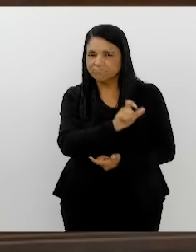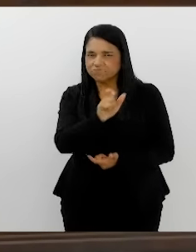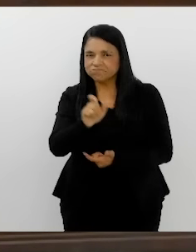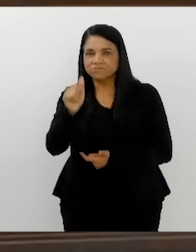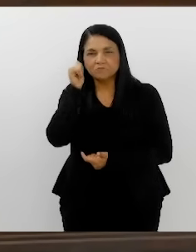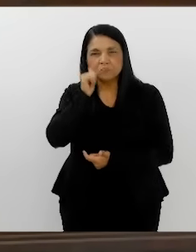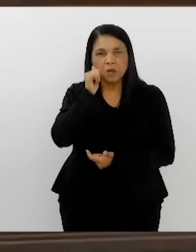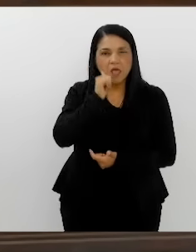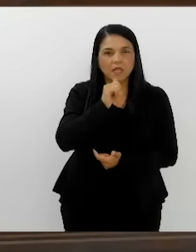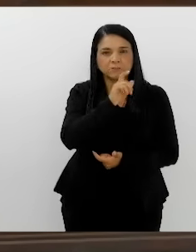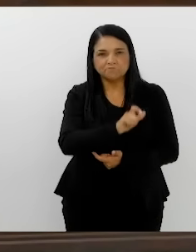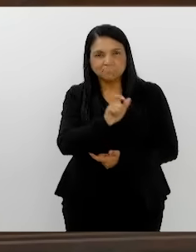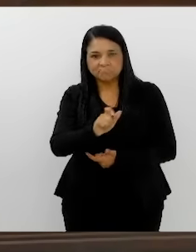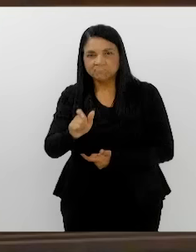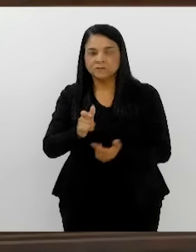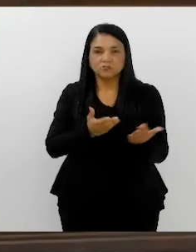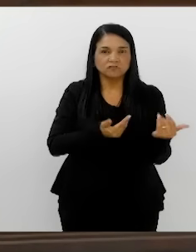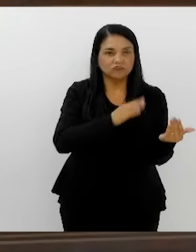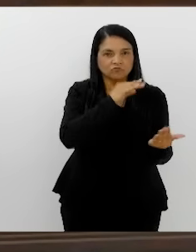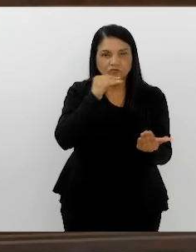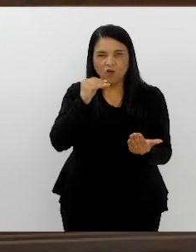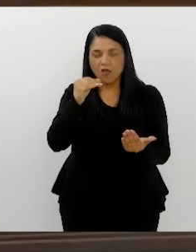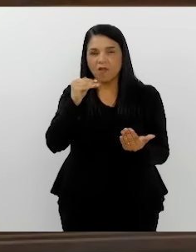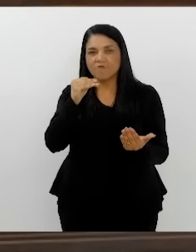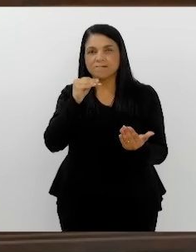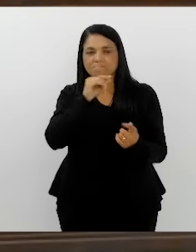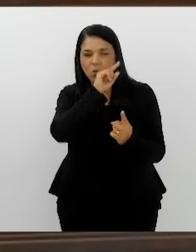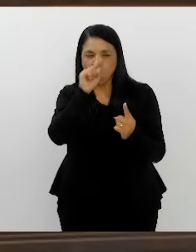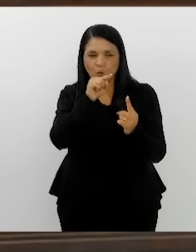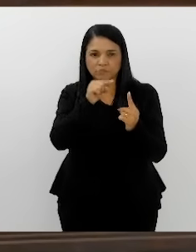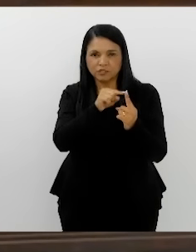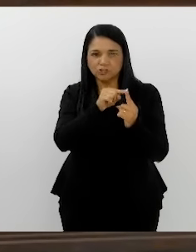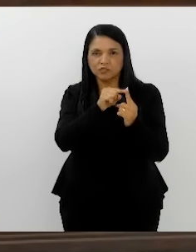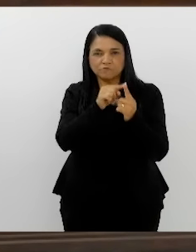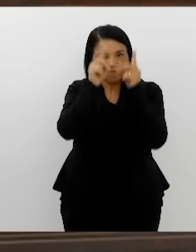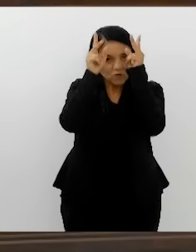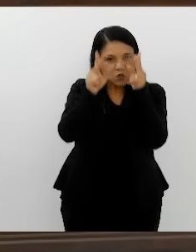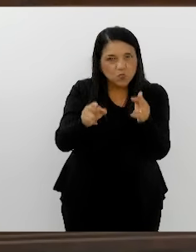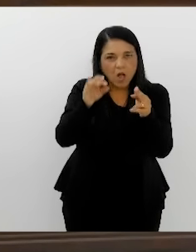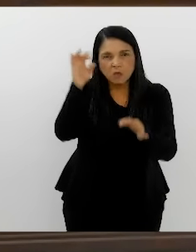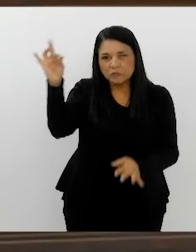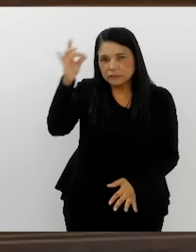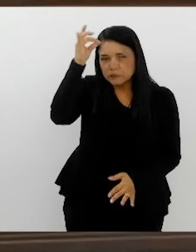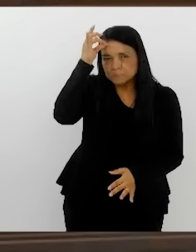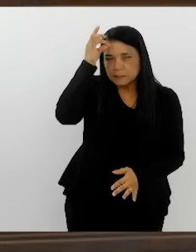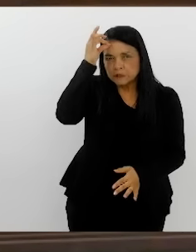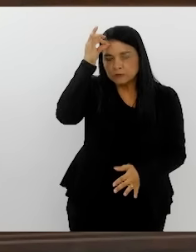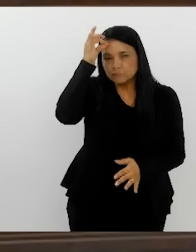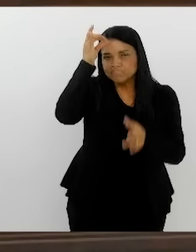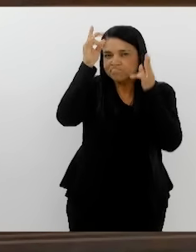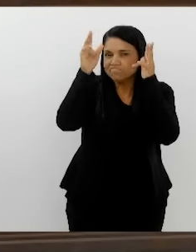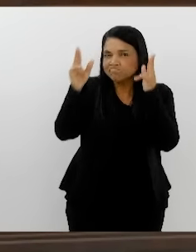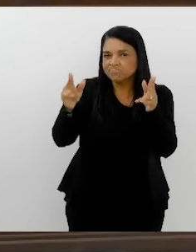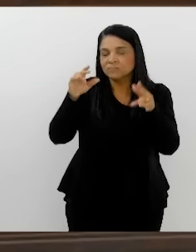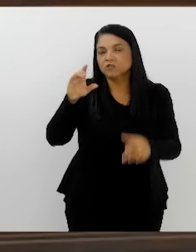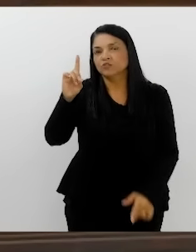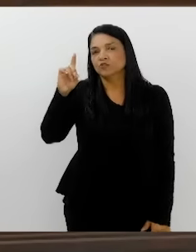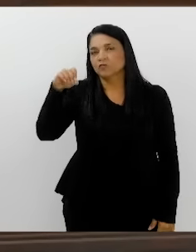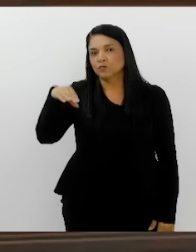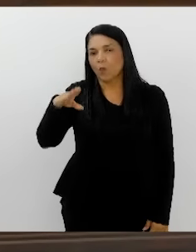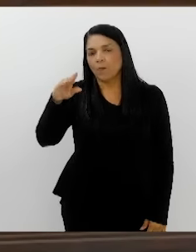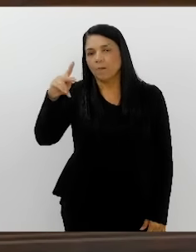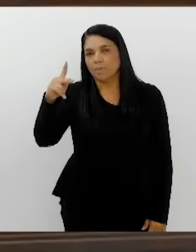que tem esse mesmo espírito guerreiro de Dom Pelaio. Eu visitei